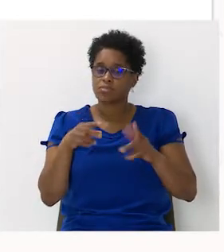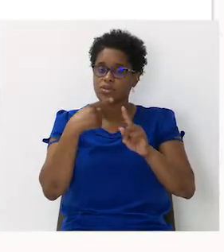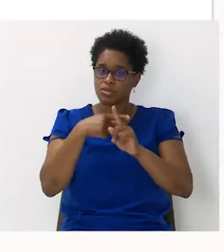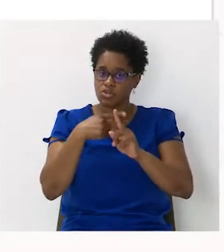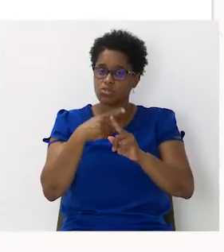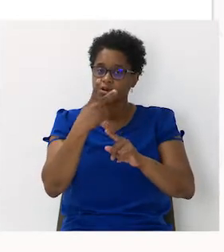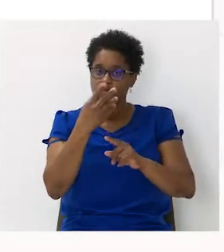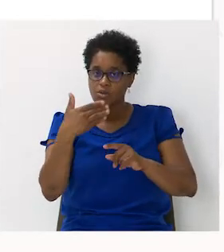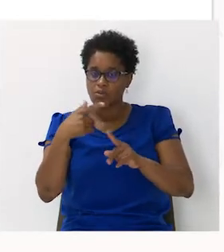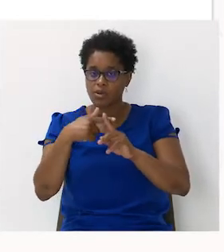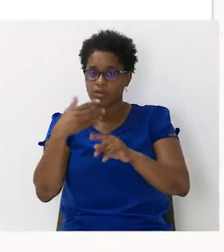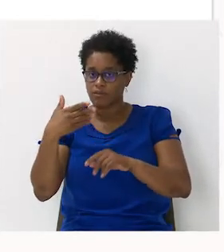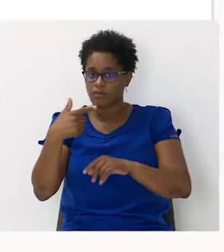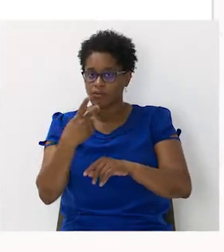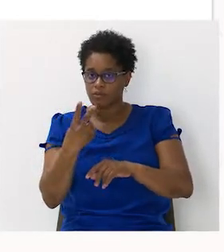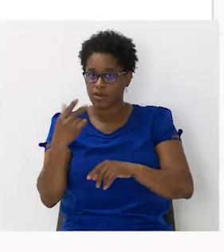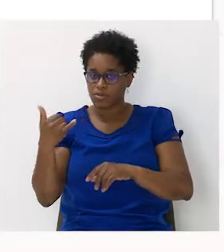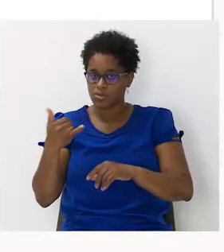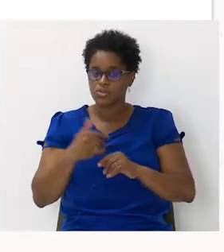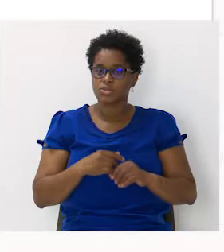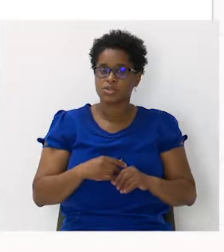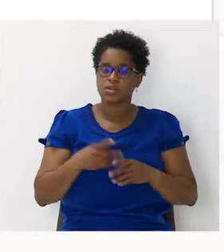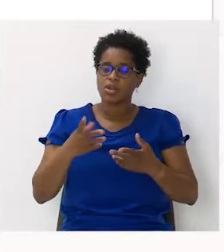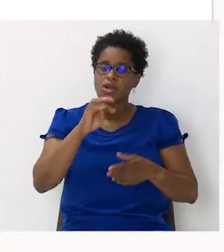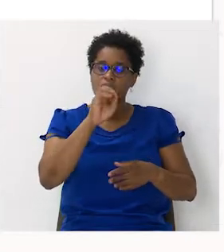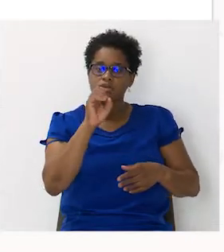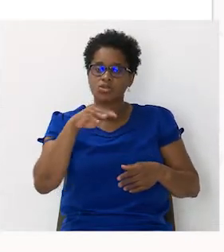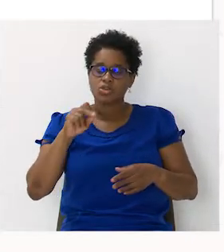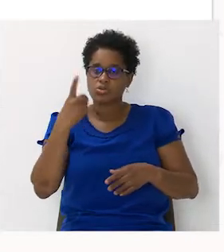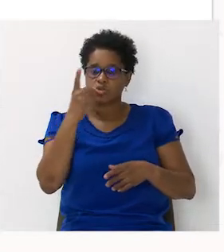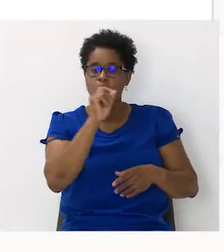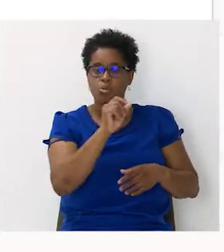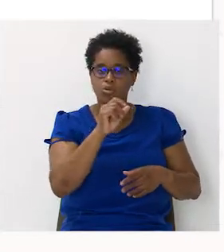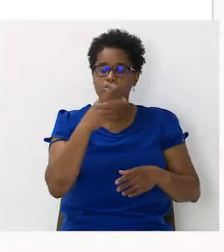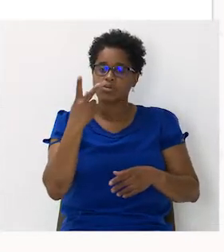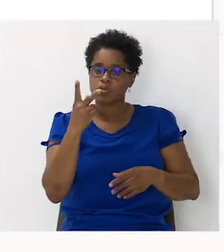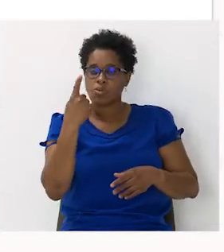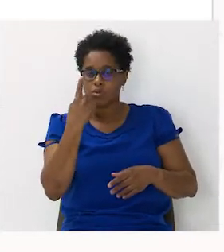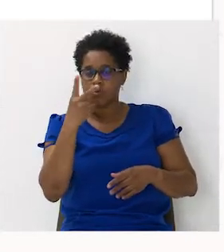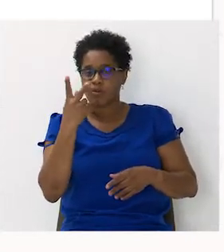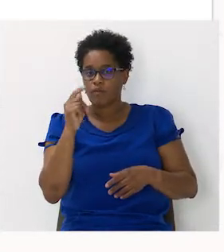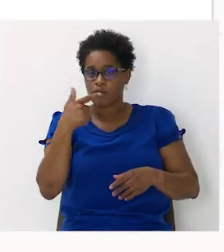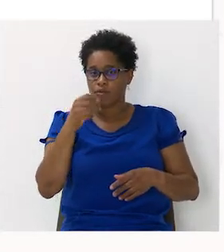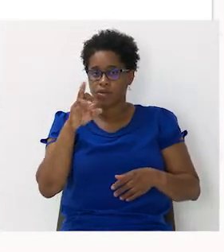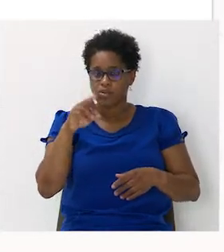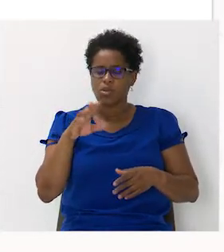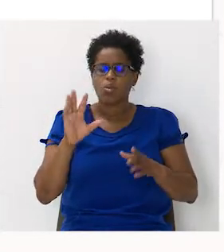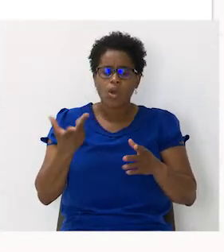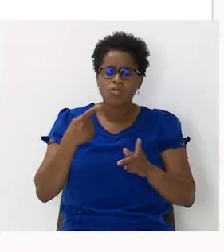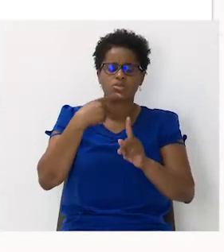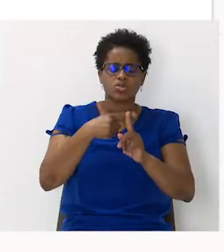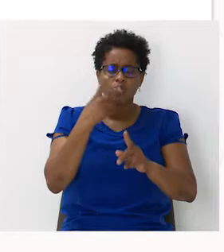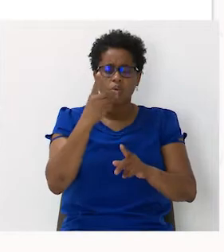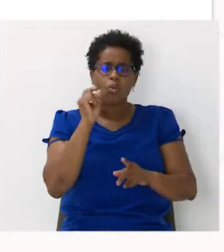mais V2. Soma de um ponto com um vetor. Ao somar um ponto com um